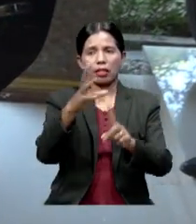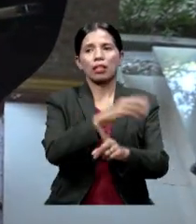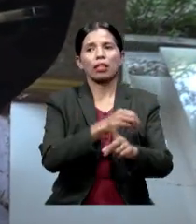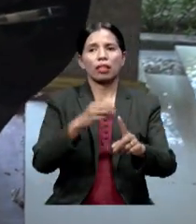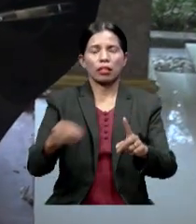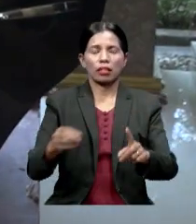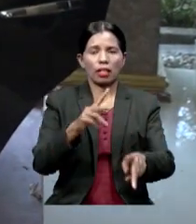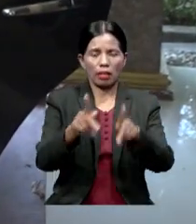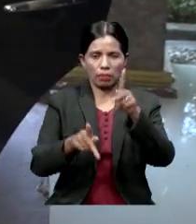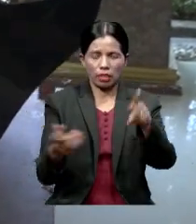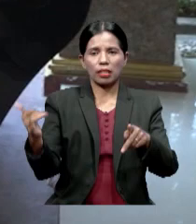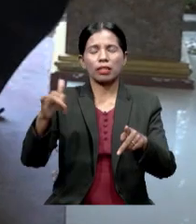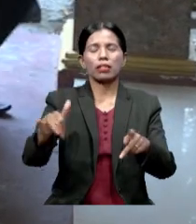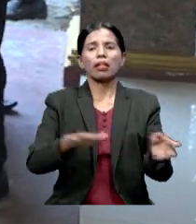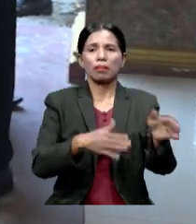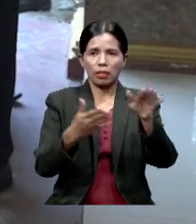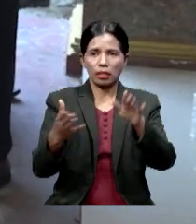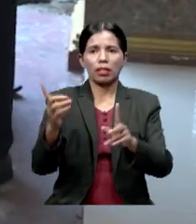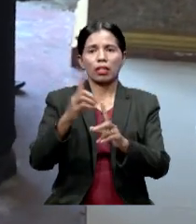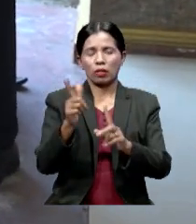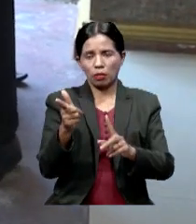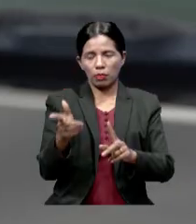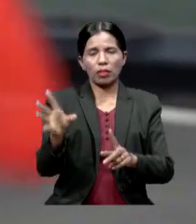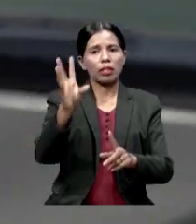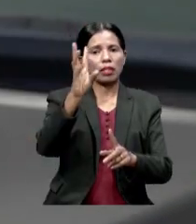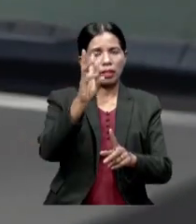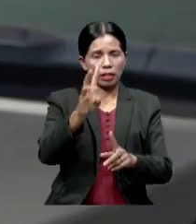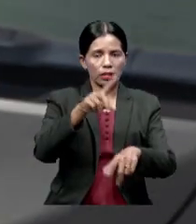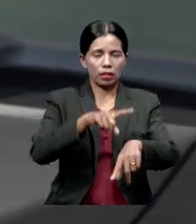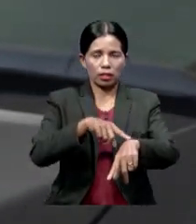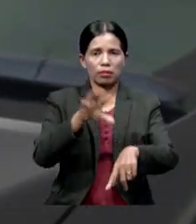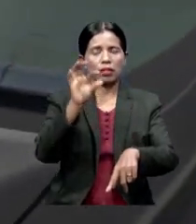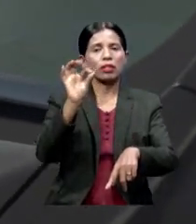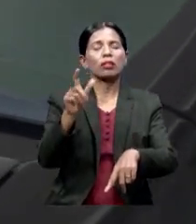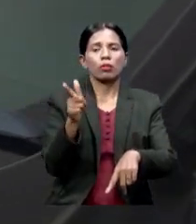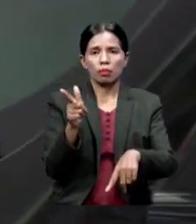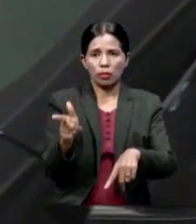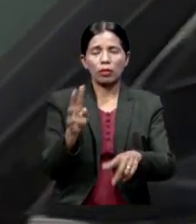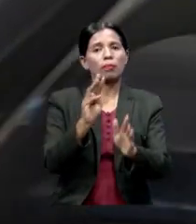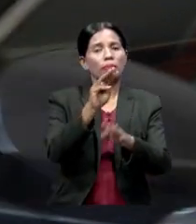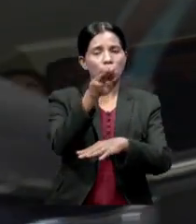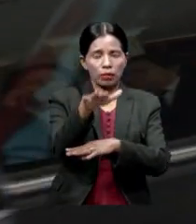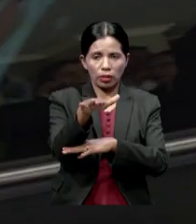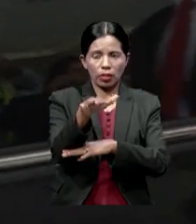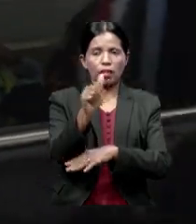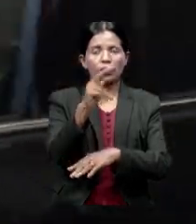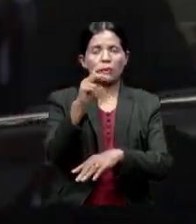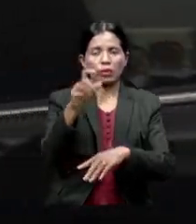ba Mártir Sira, no Ilorão Rua Nulo Resinen, Tuco Ida Limnuto Rua Nulo Meodia, António